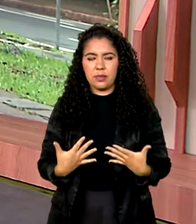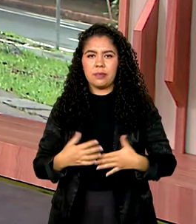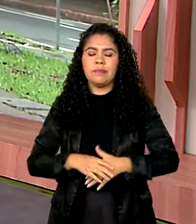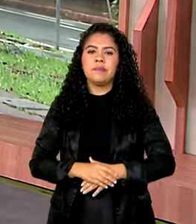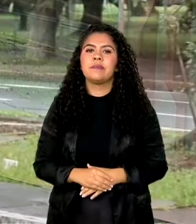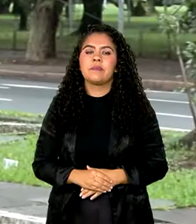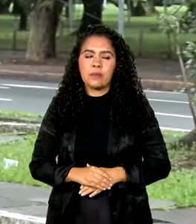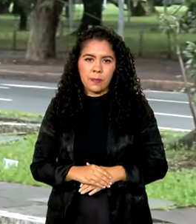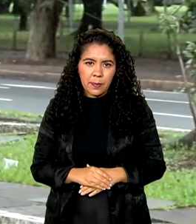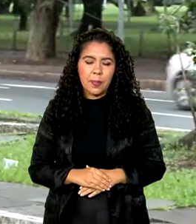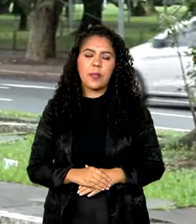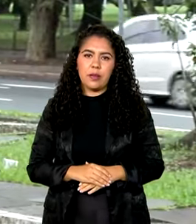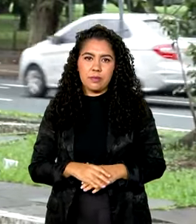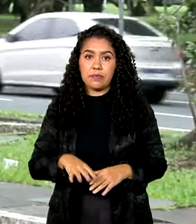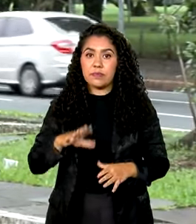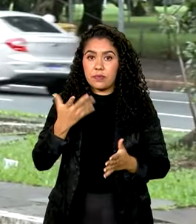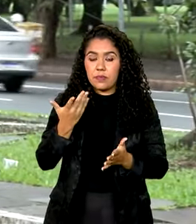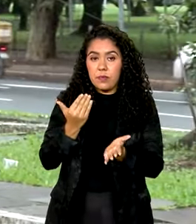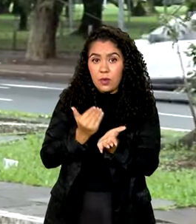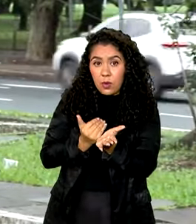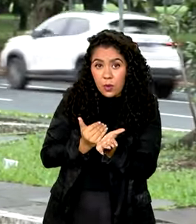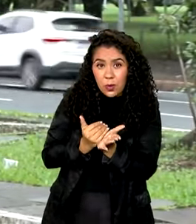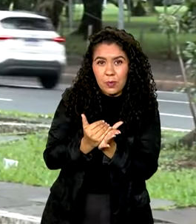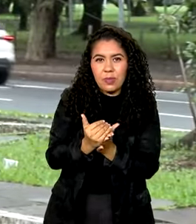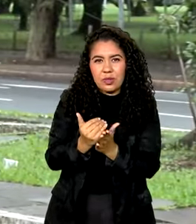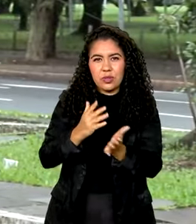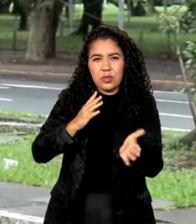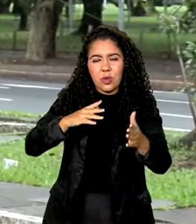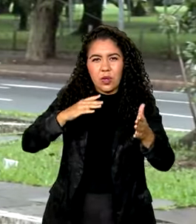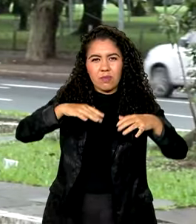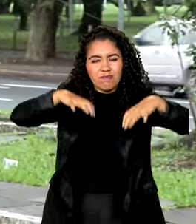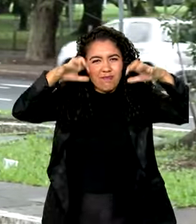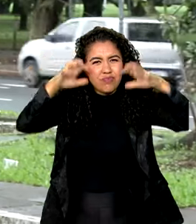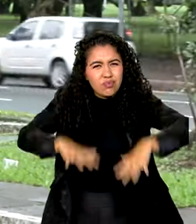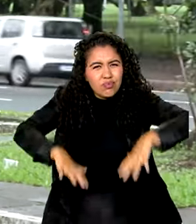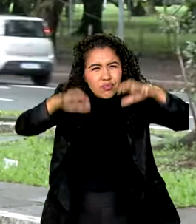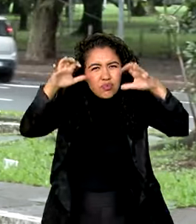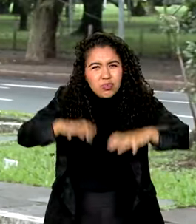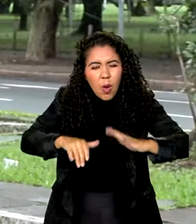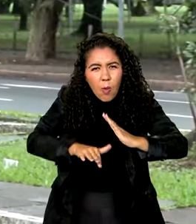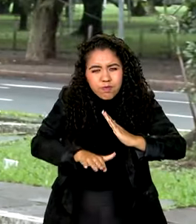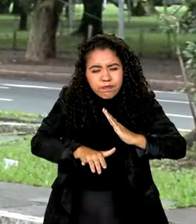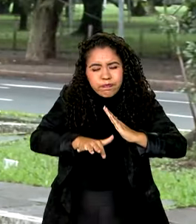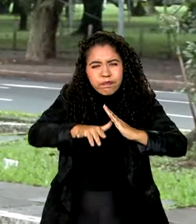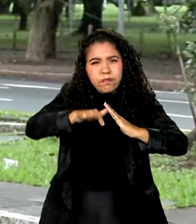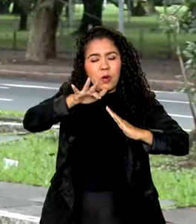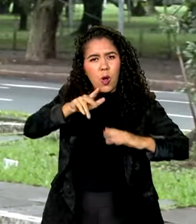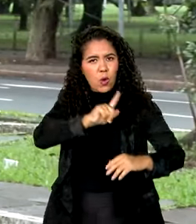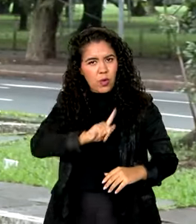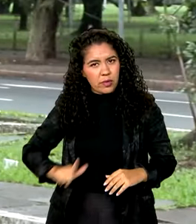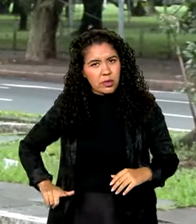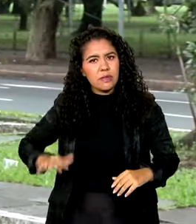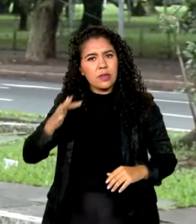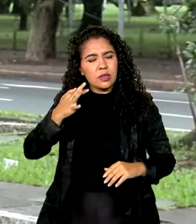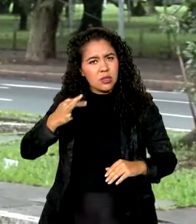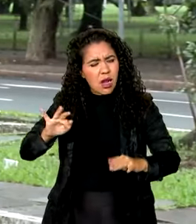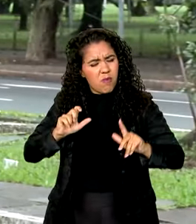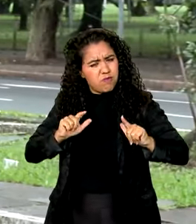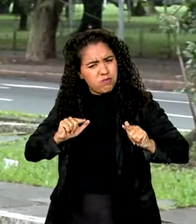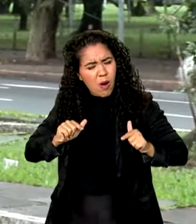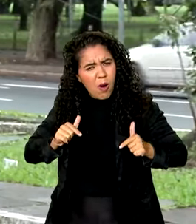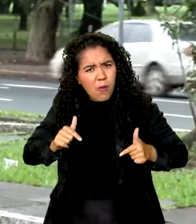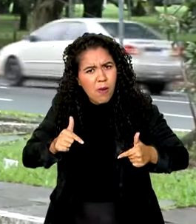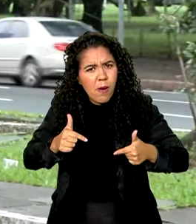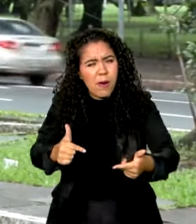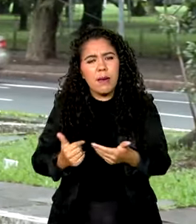É isso mesmo, Vanessa. Olha, desde o início dessas enchentes, o governo federal tem atuado fortemente para ajudar na reconstrução